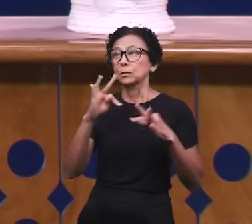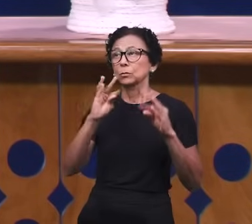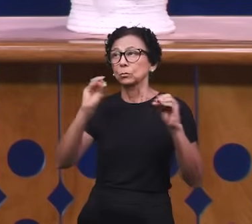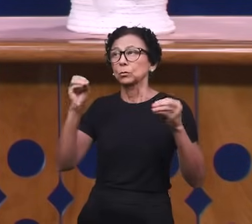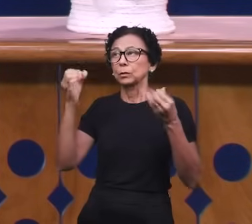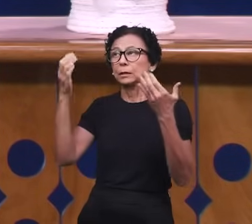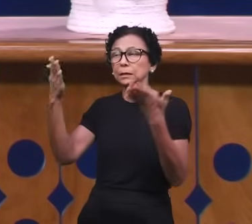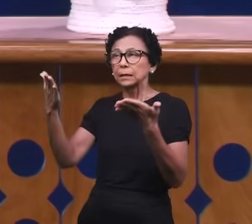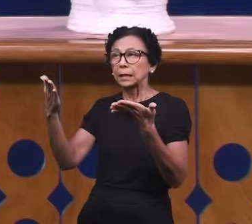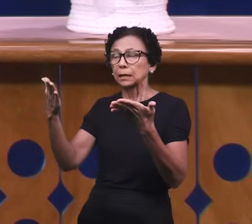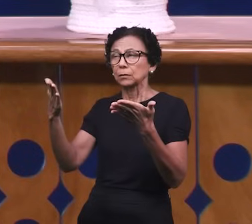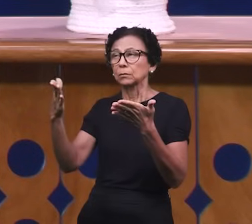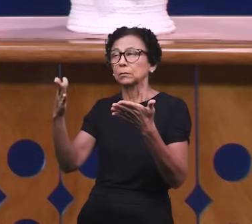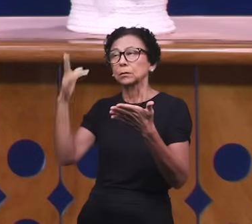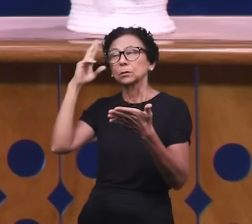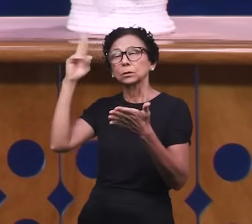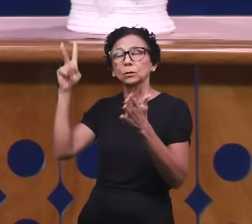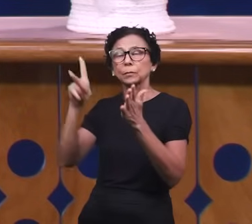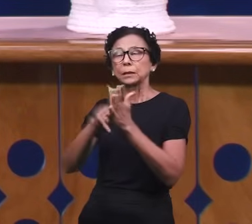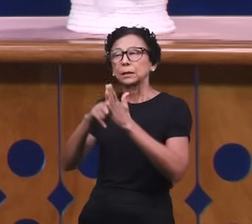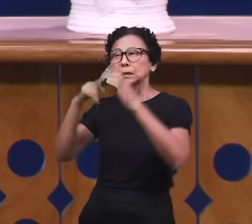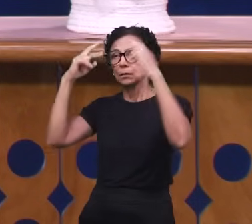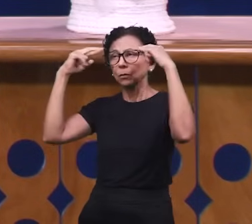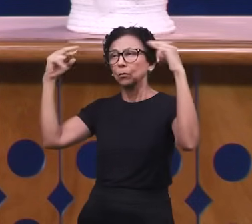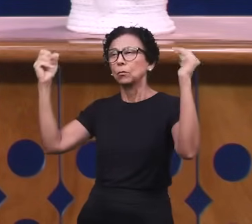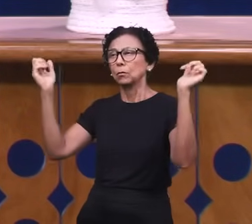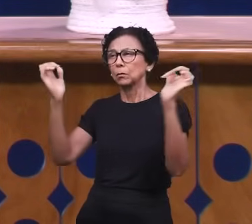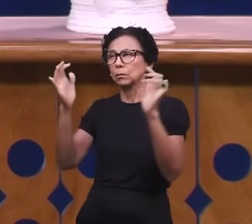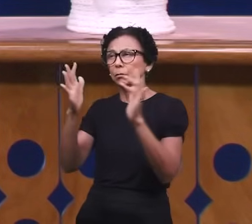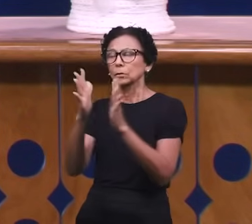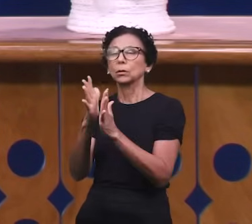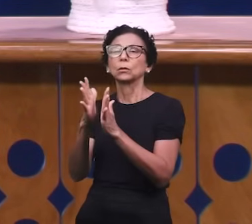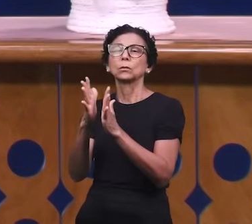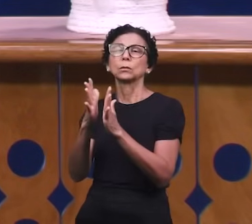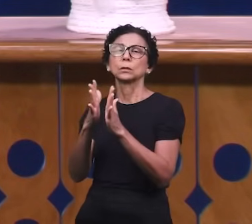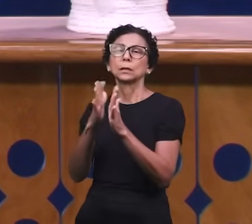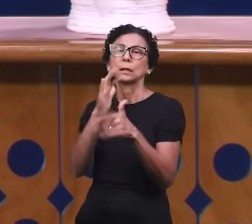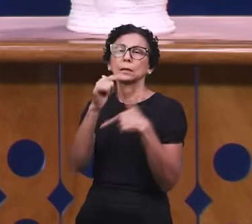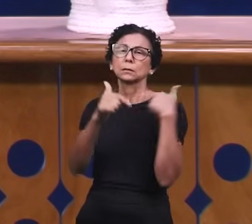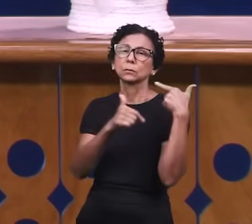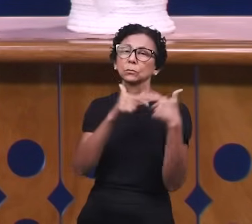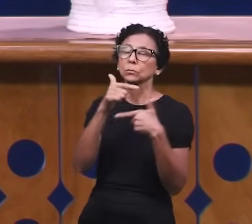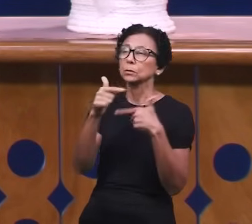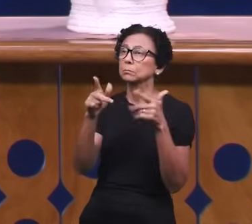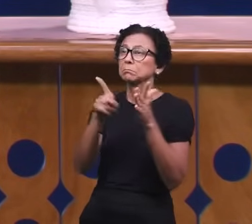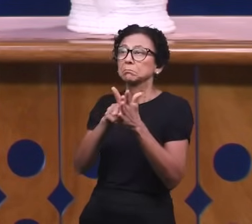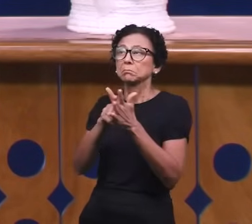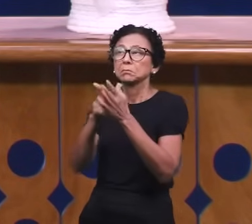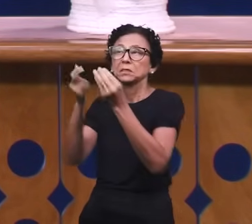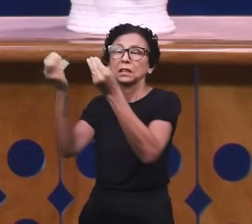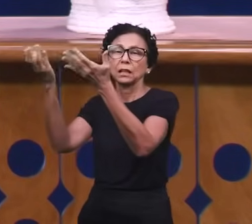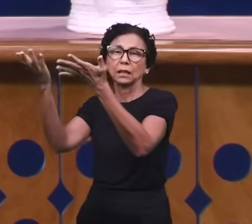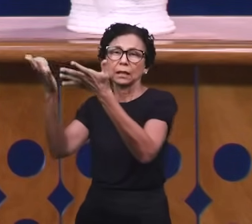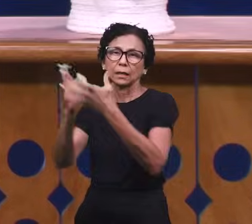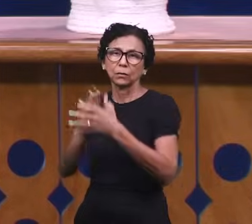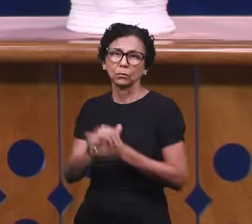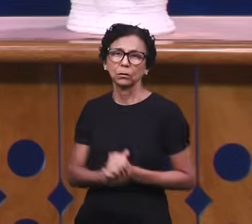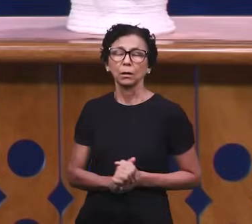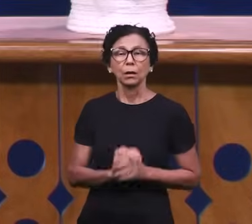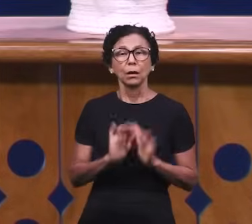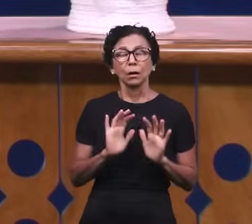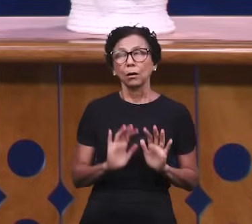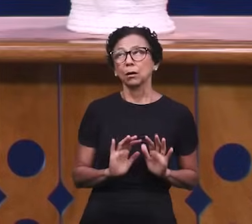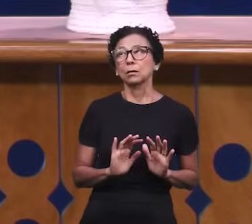toda honra, todo louvor, toda glória. A ti pertence, Senhor, as guerras. A ti pertence as batalhas,